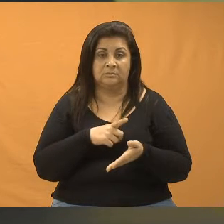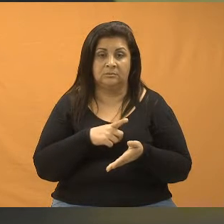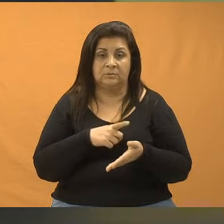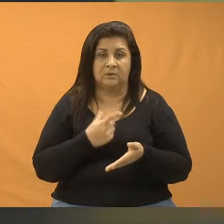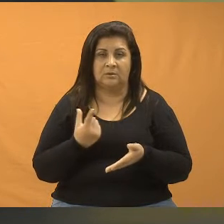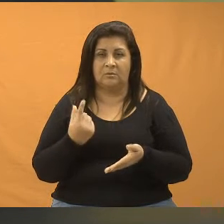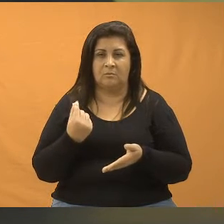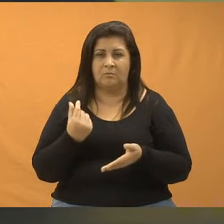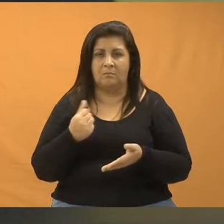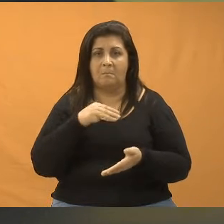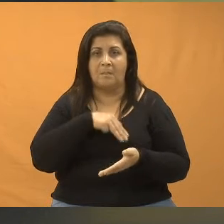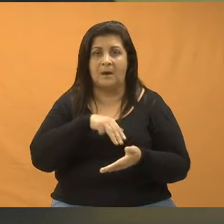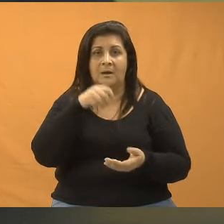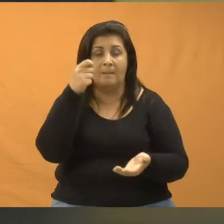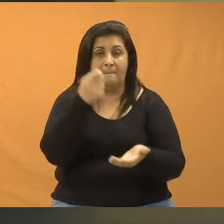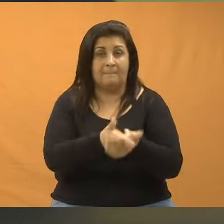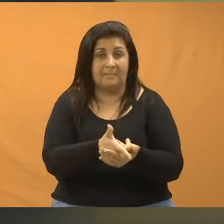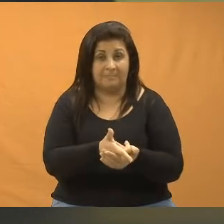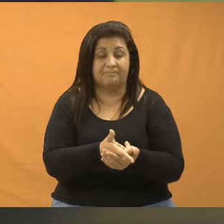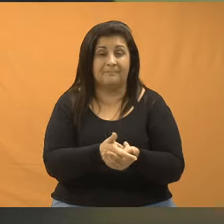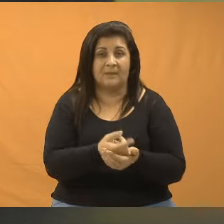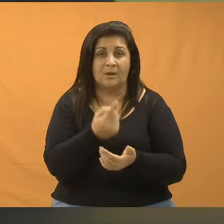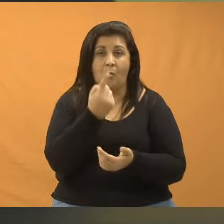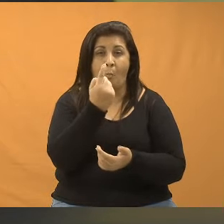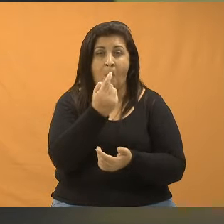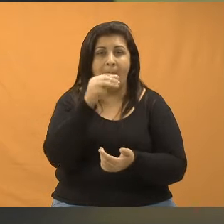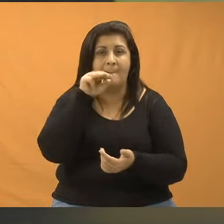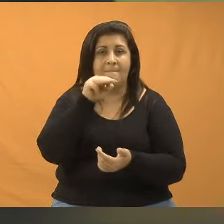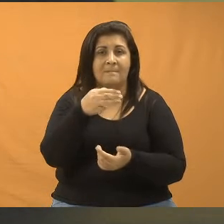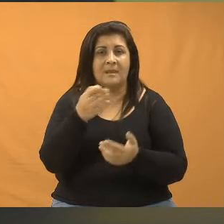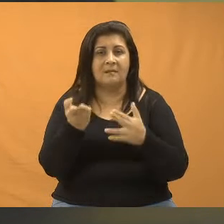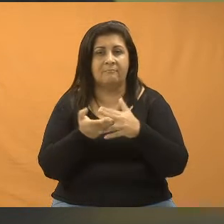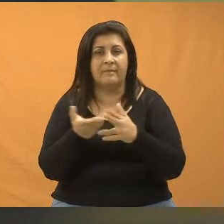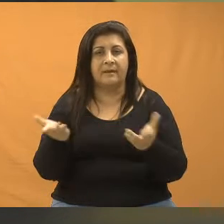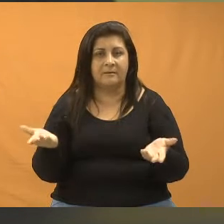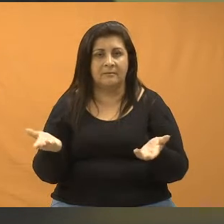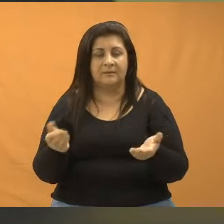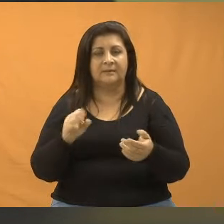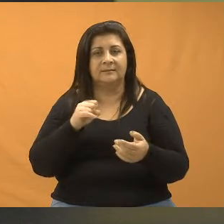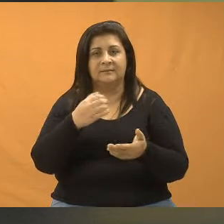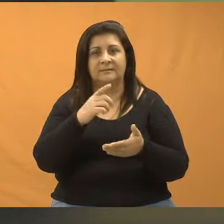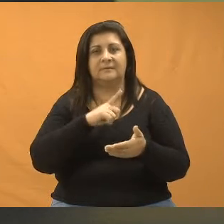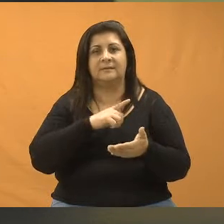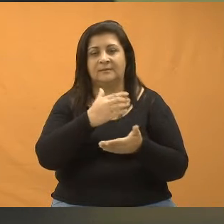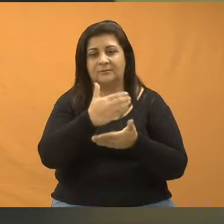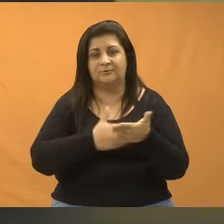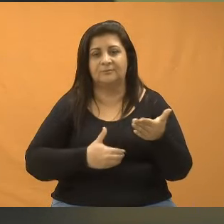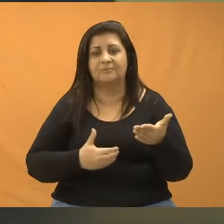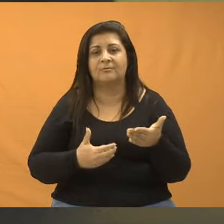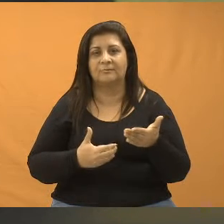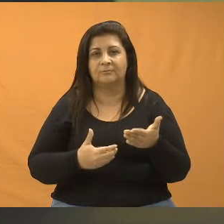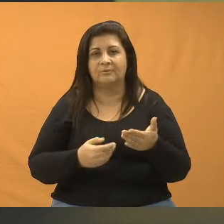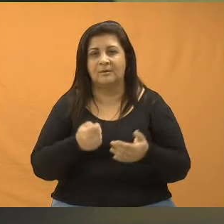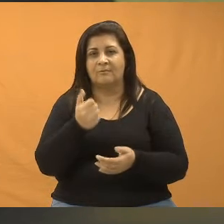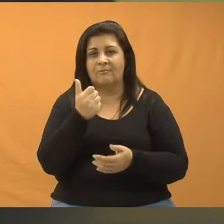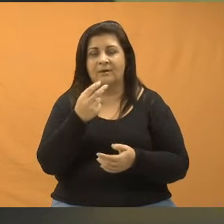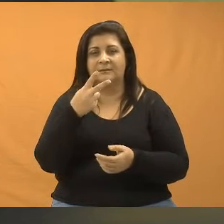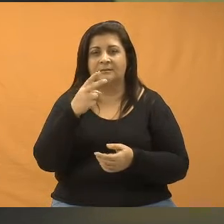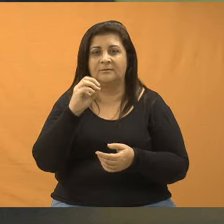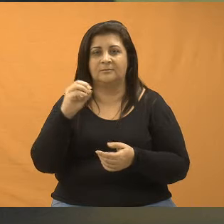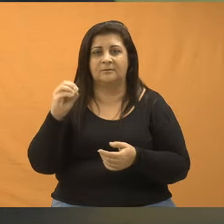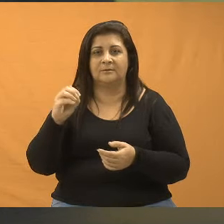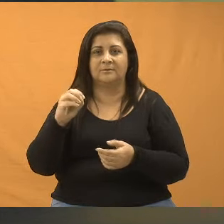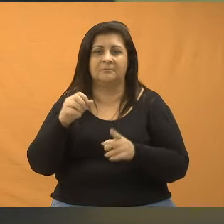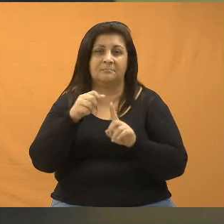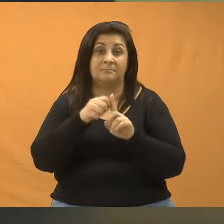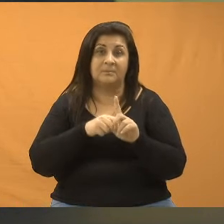folha de 1,5 milhão, você descontar aí 15% de impostos, você está falando de quase 200 mil por mês,